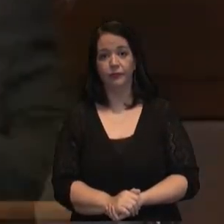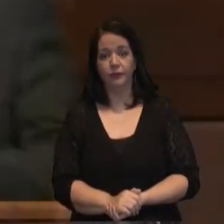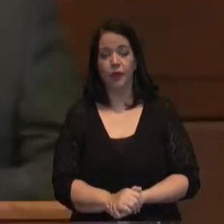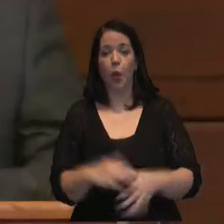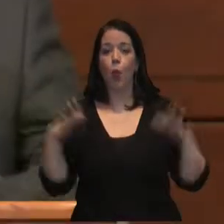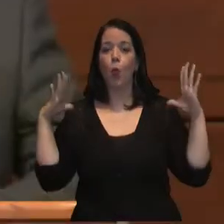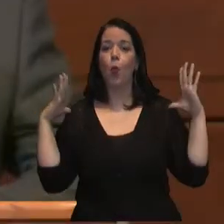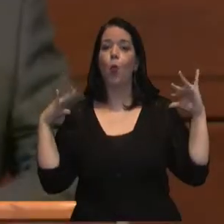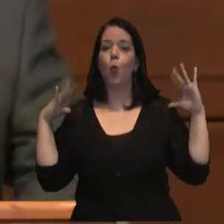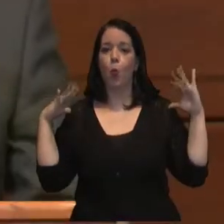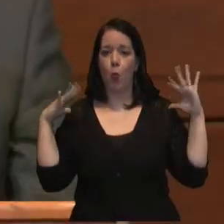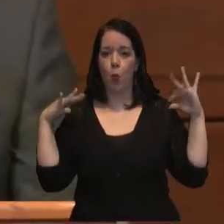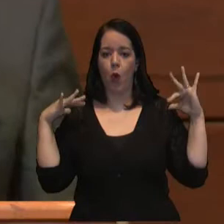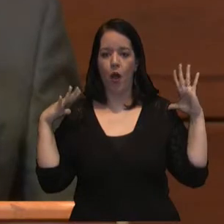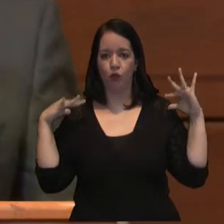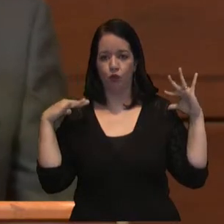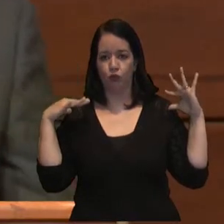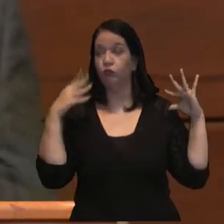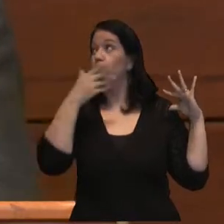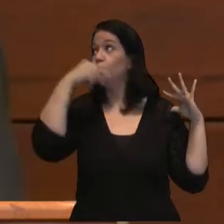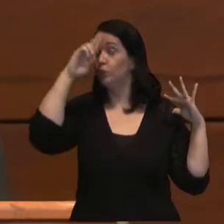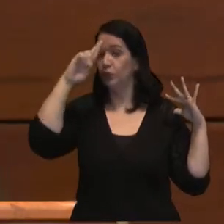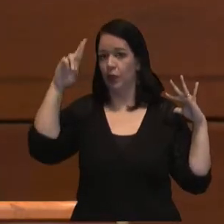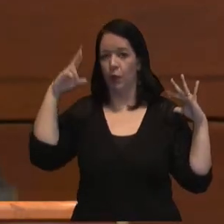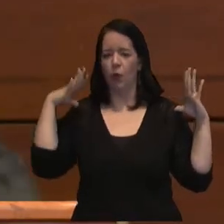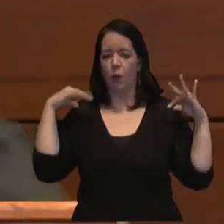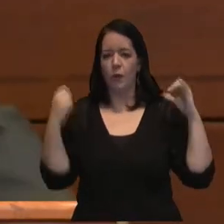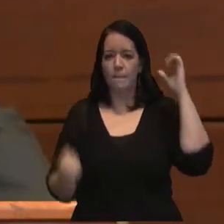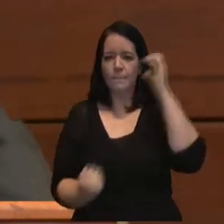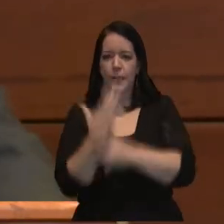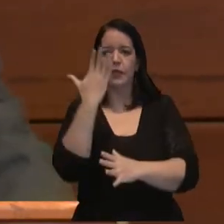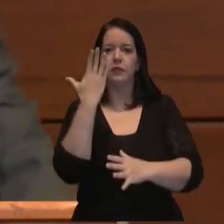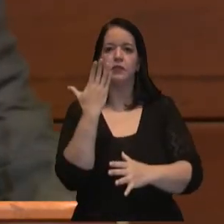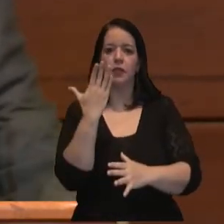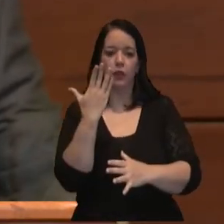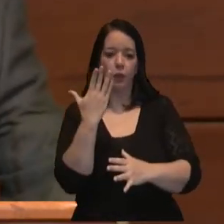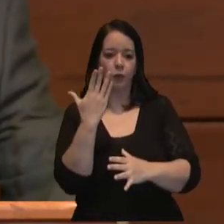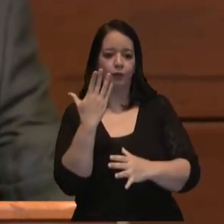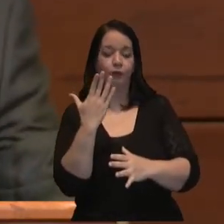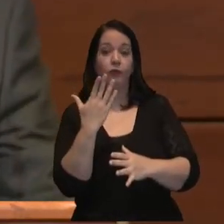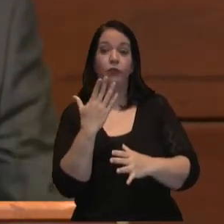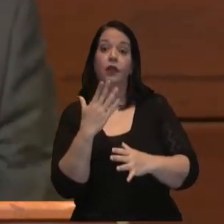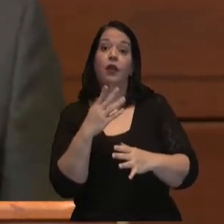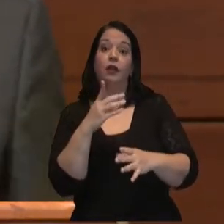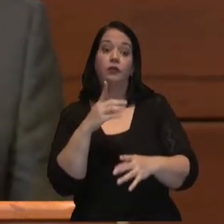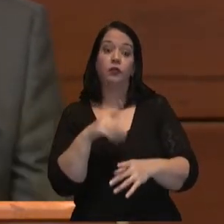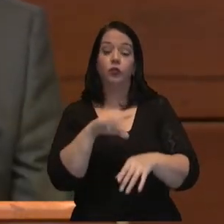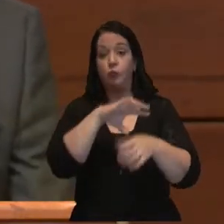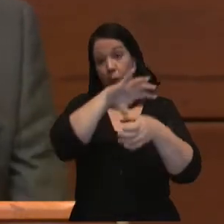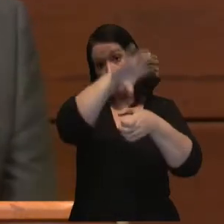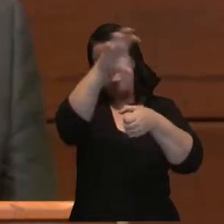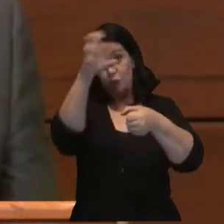quando o anjo do Senhor apareceu para os pastores do campo, diz Lucas